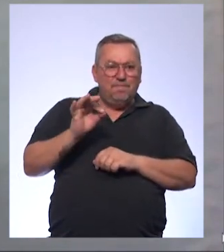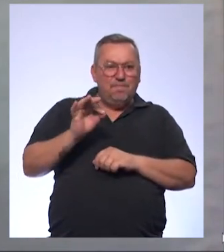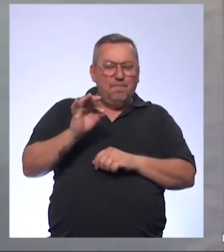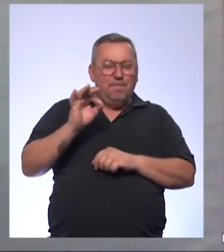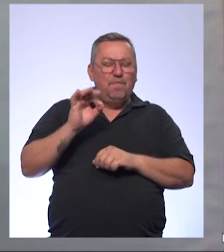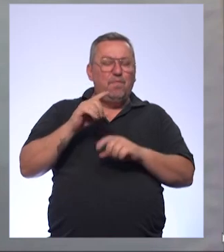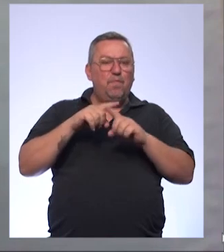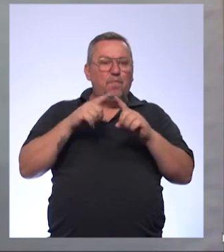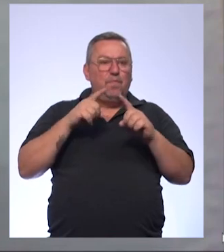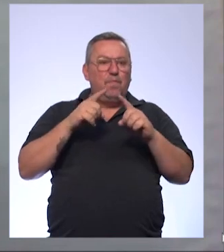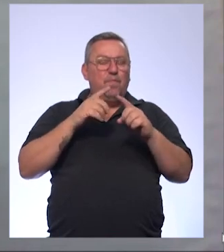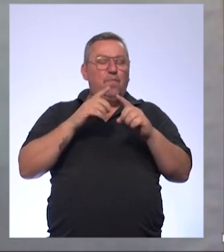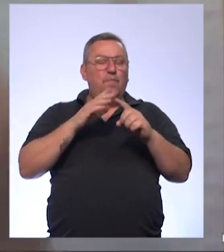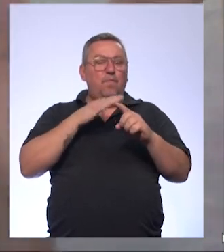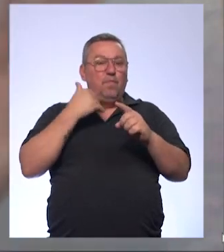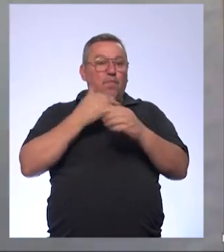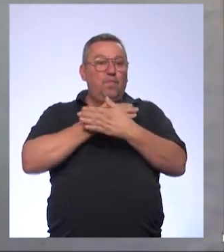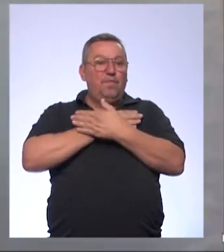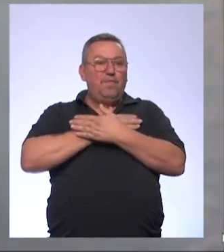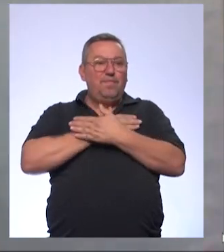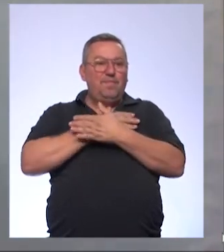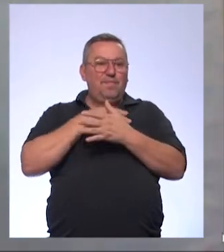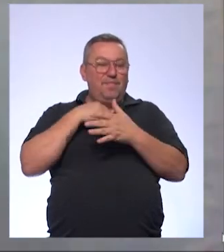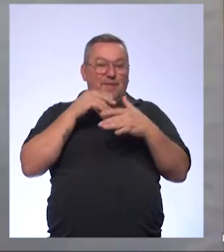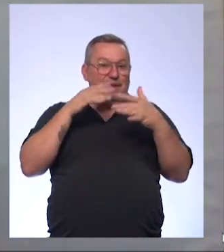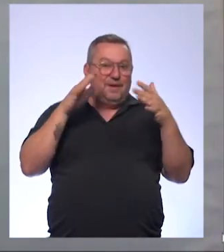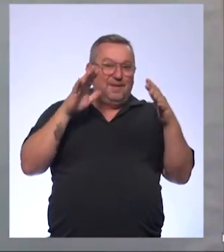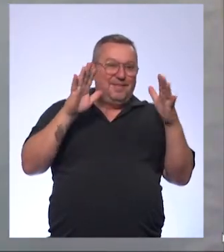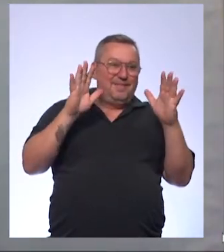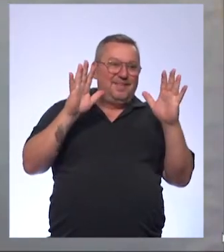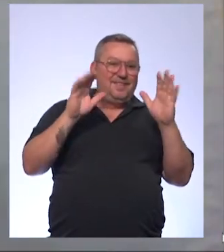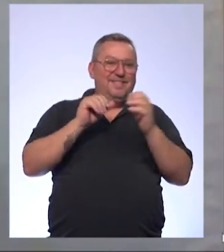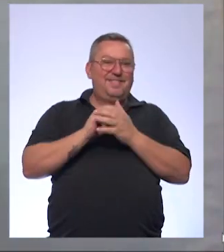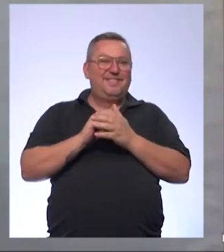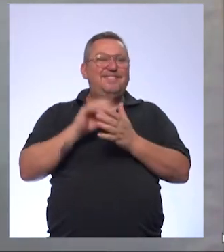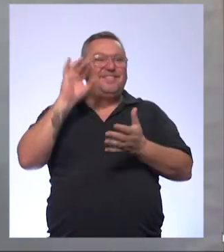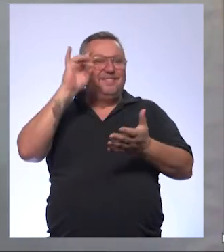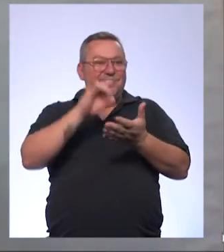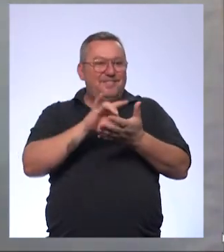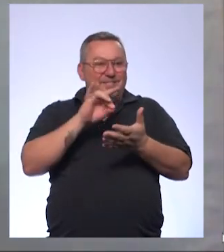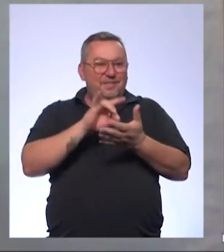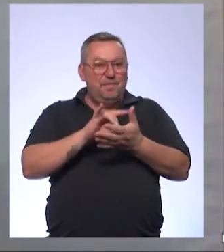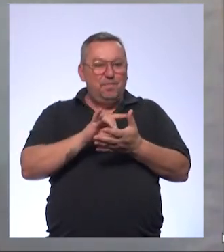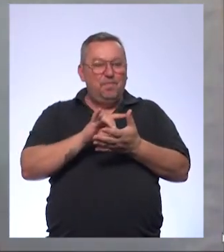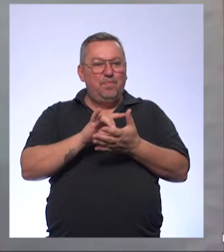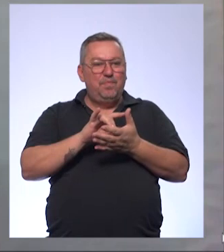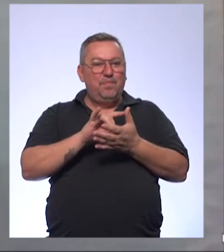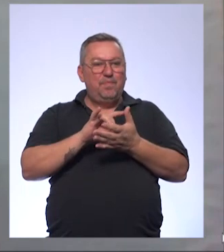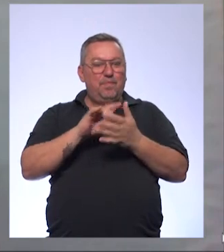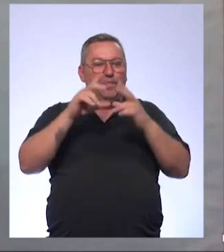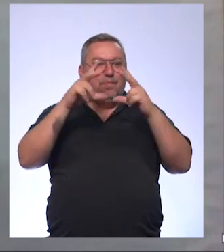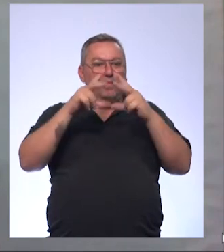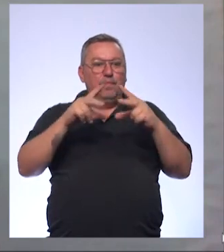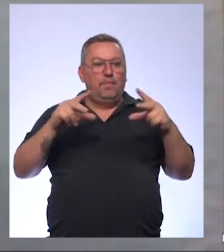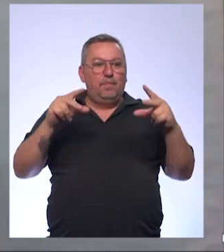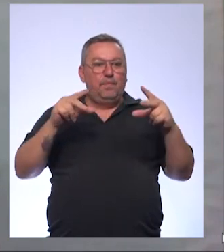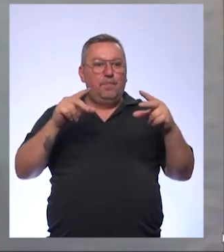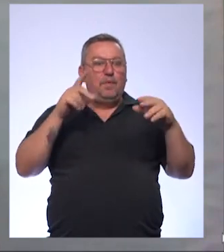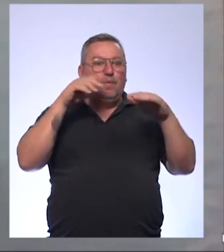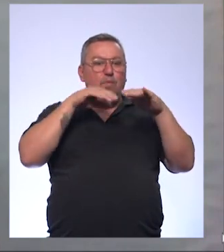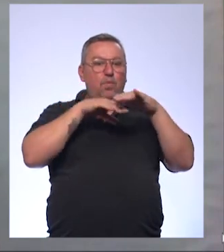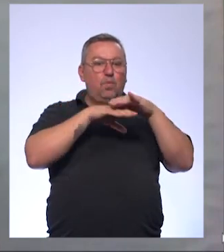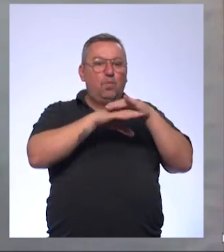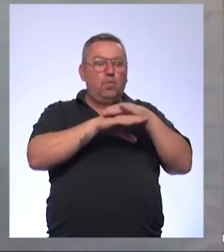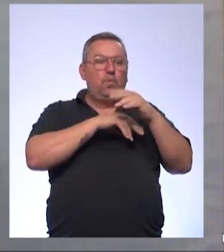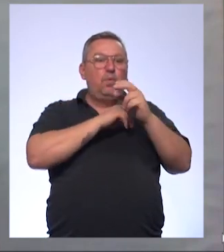tumba olha isso, eu já estou misturando tudo aqui. Realmente, as pirâmides eram tumbas,